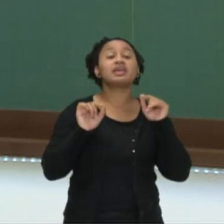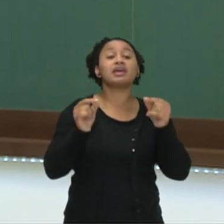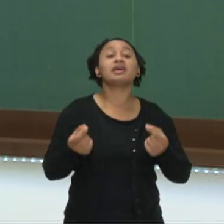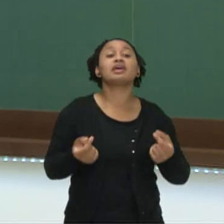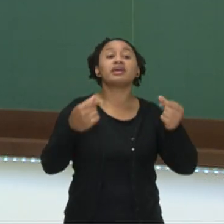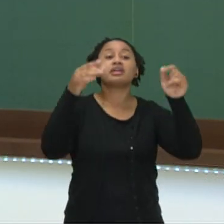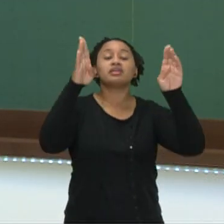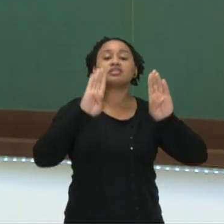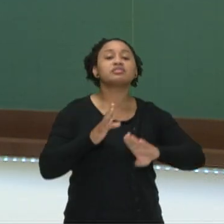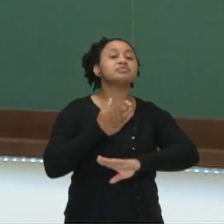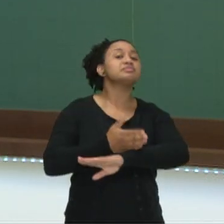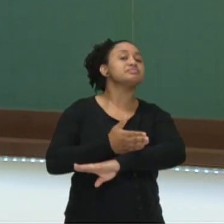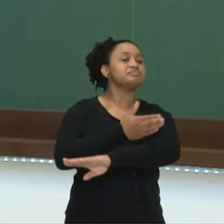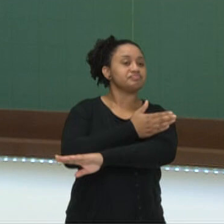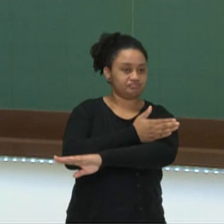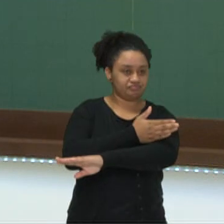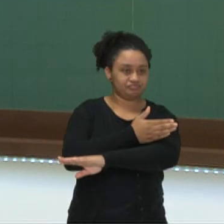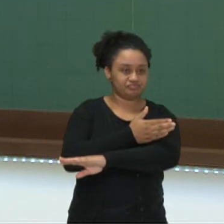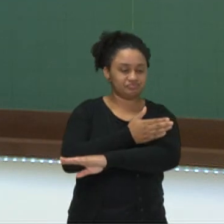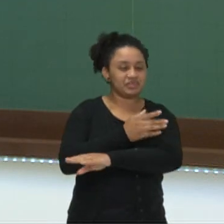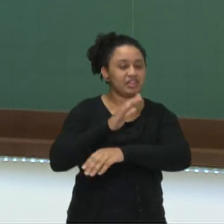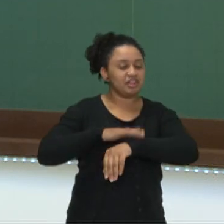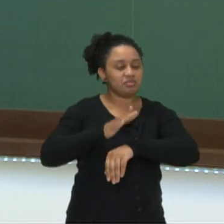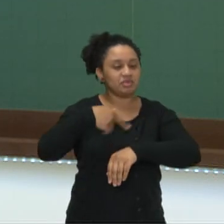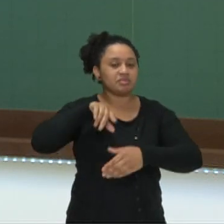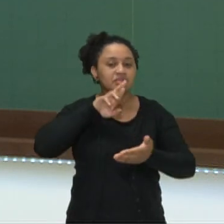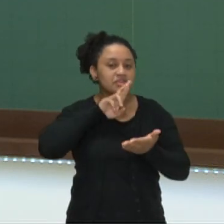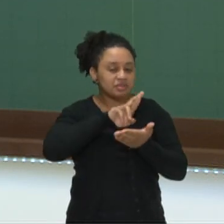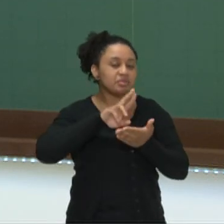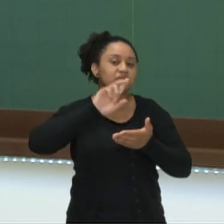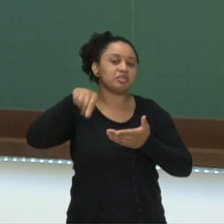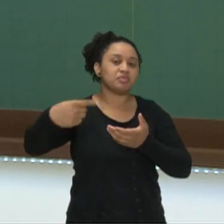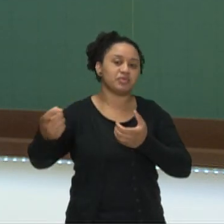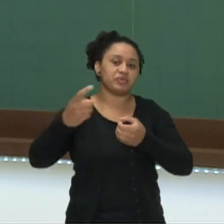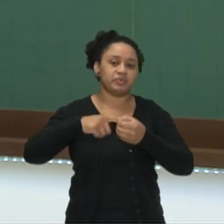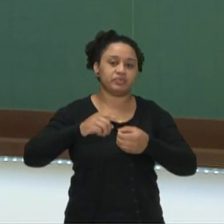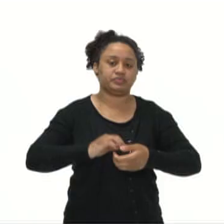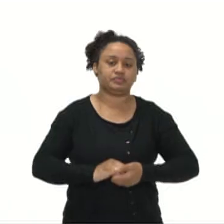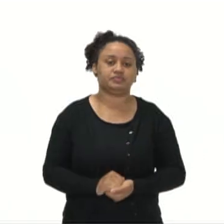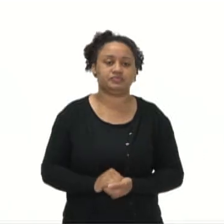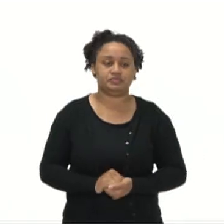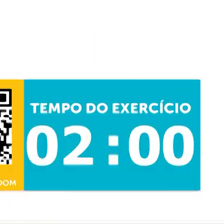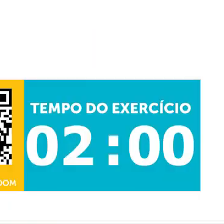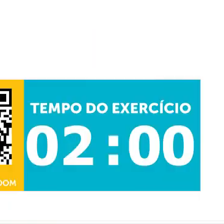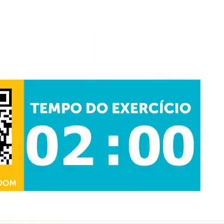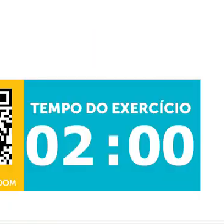os burgueses medievais. Eu vou dar um tempinho para vocês e já voltamos.